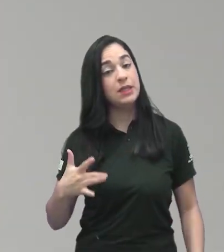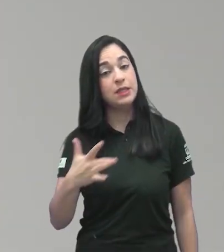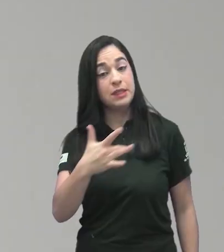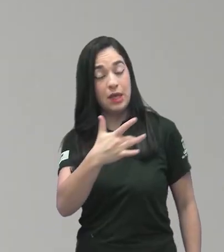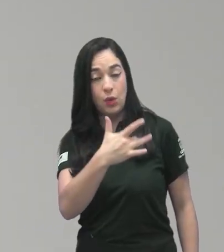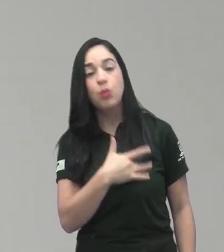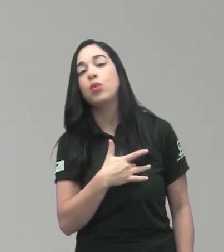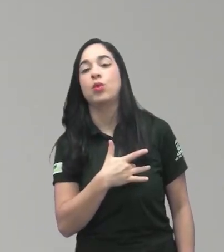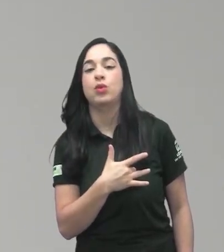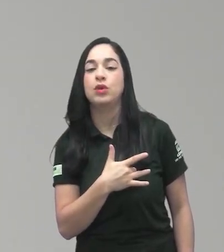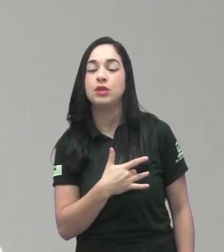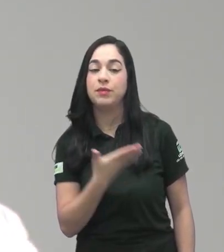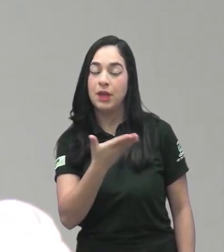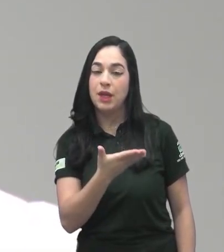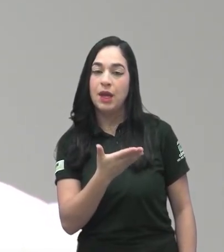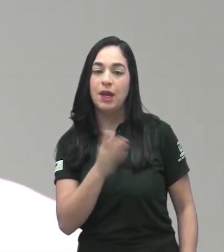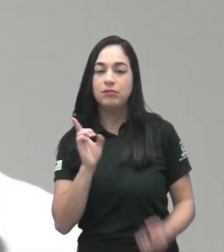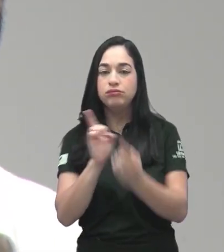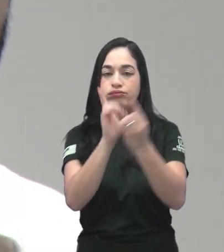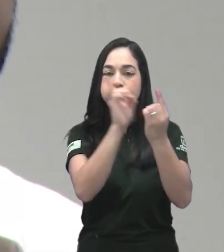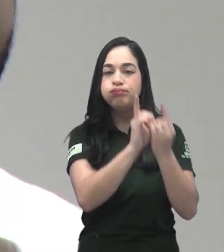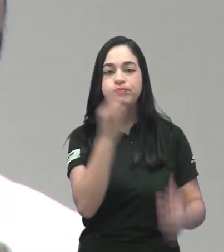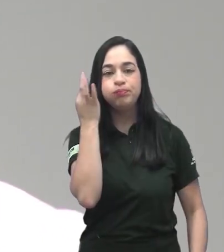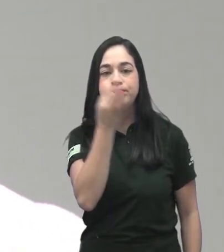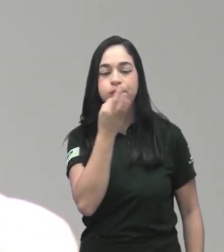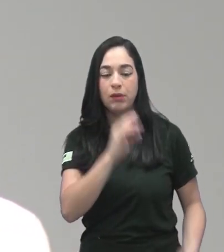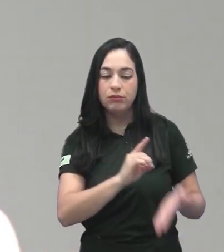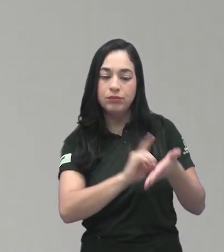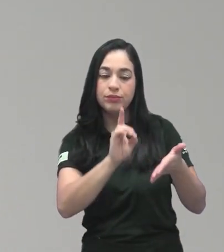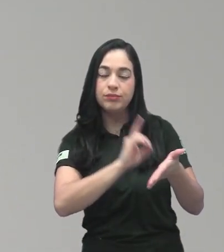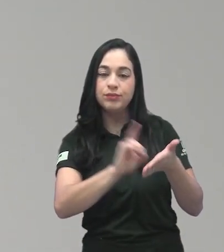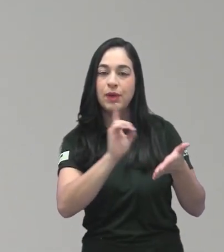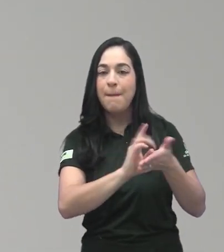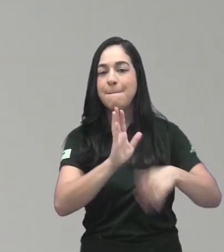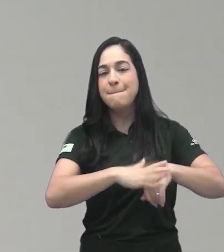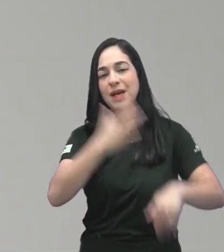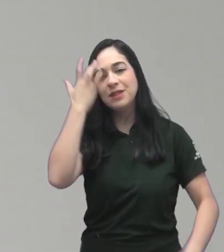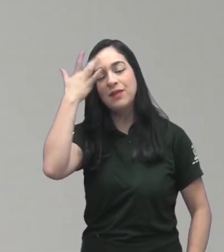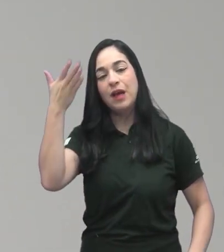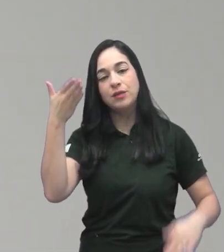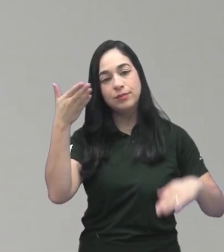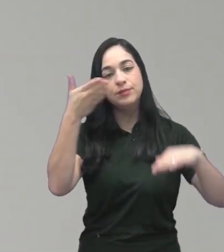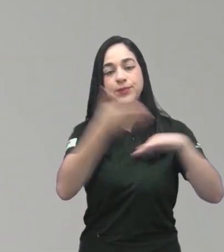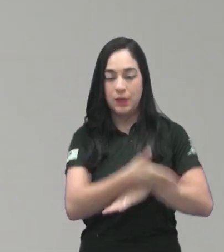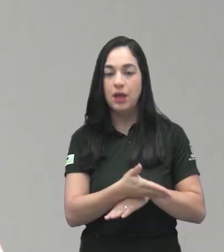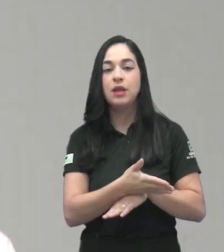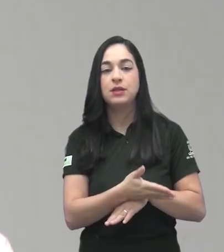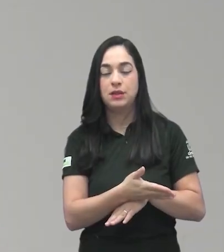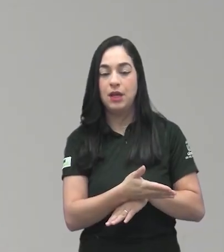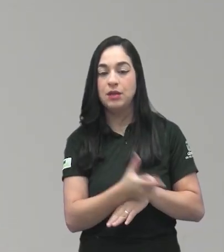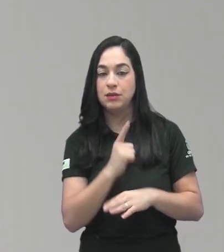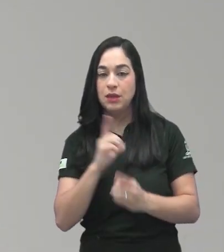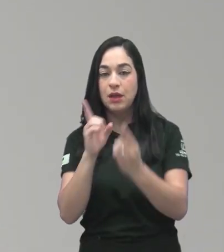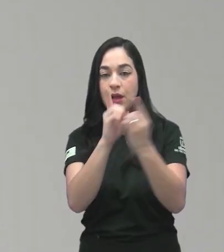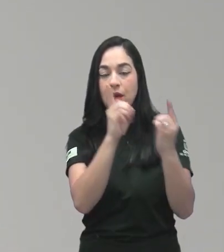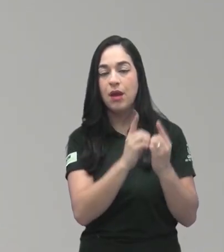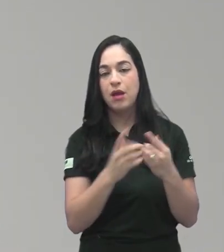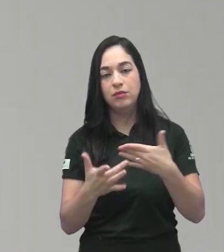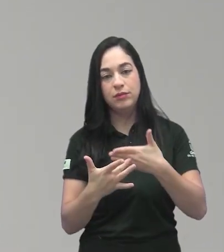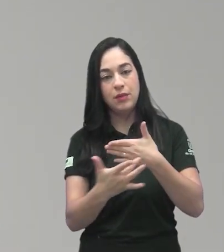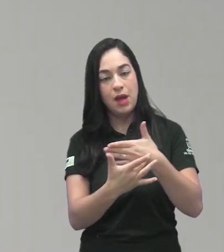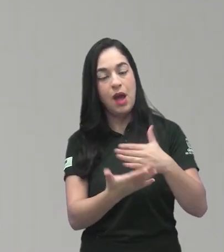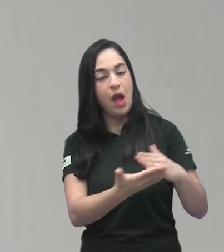Para a Secretaria de Saúde, as medidas devem melhorar e facilitar o acesso a serviços e também contribuir para